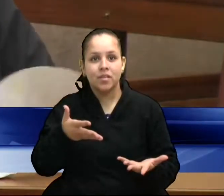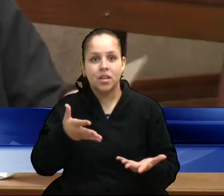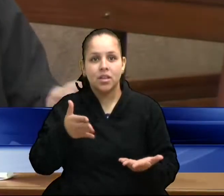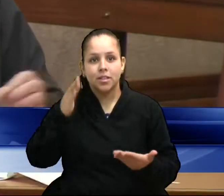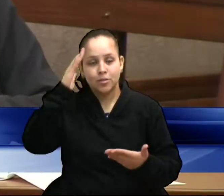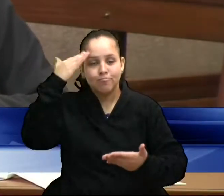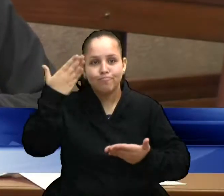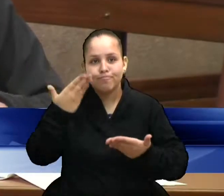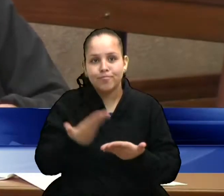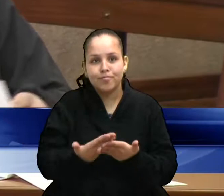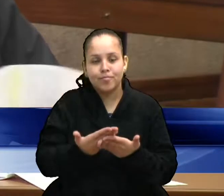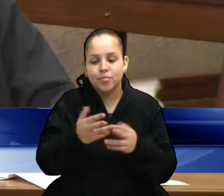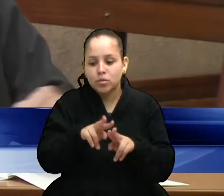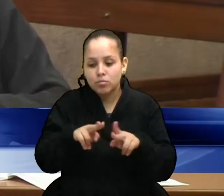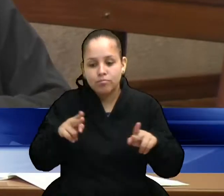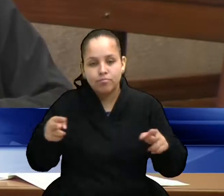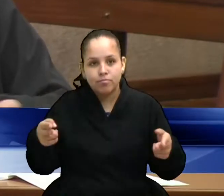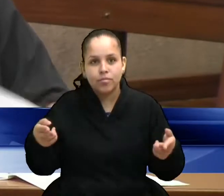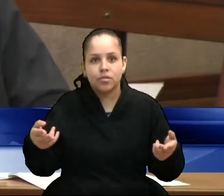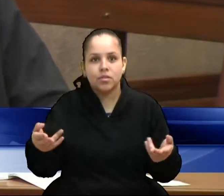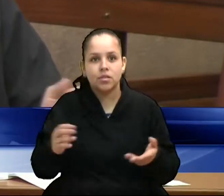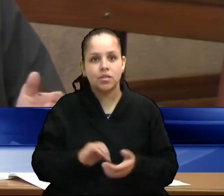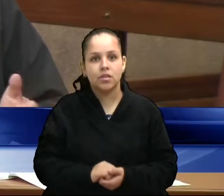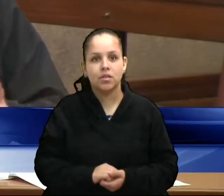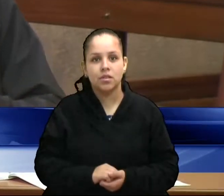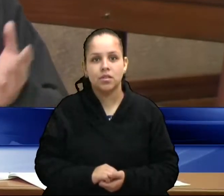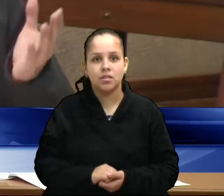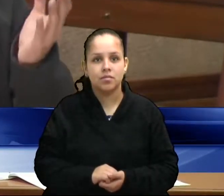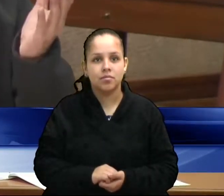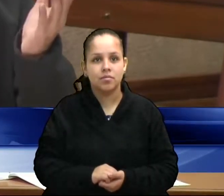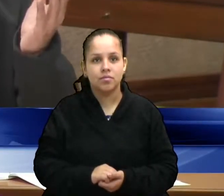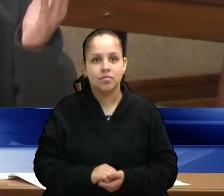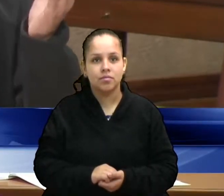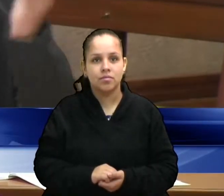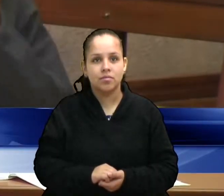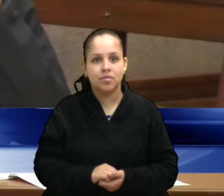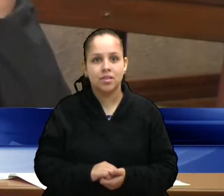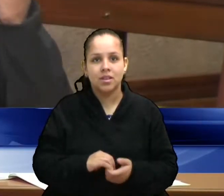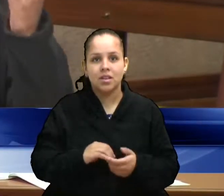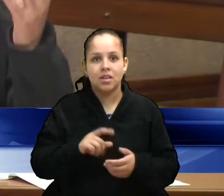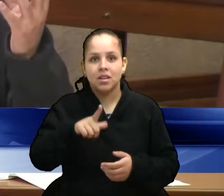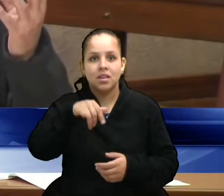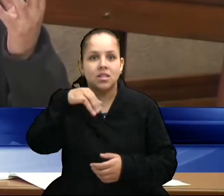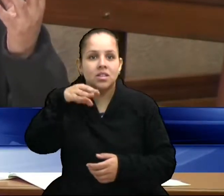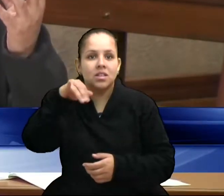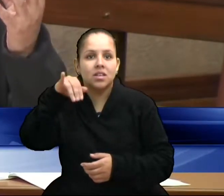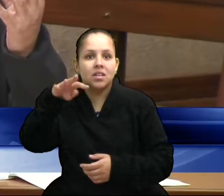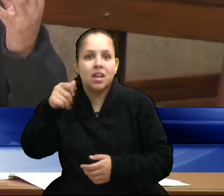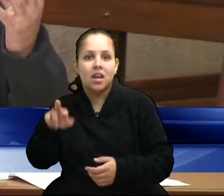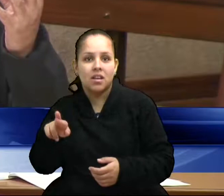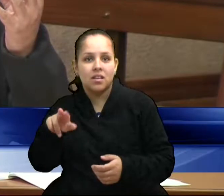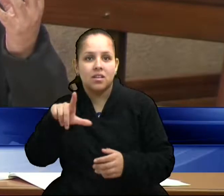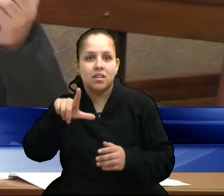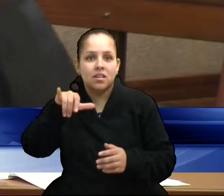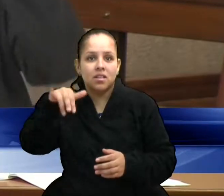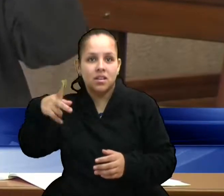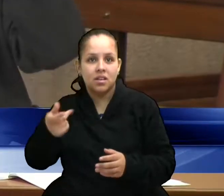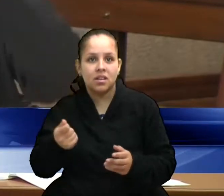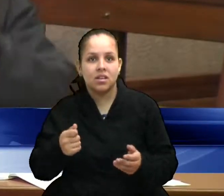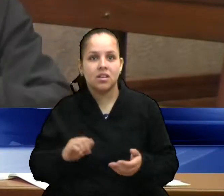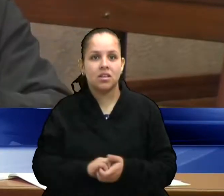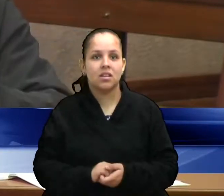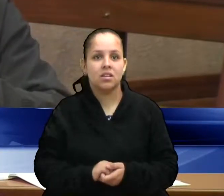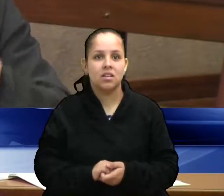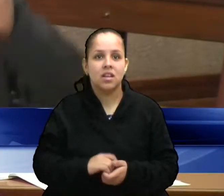besteiras, tal qual o seguinte: vai licitar linha? Não, tem que licitar um sistema. Tem que licitar